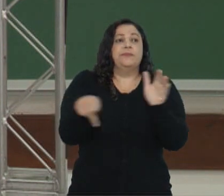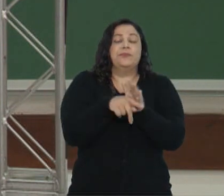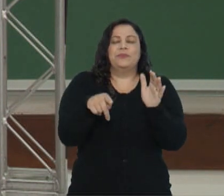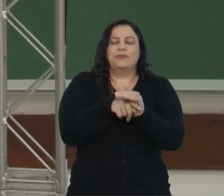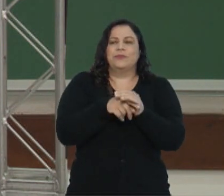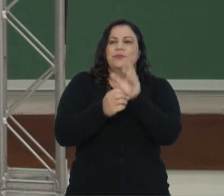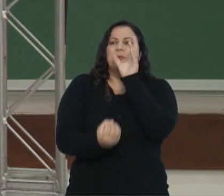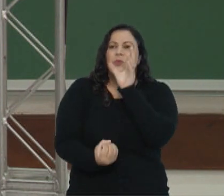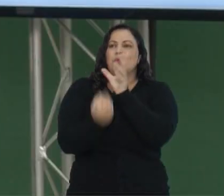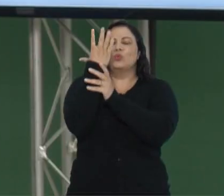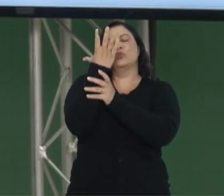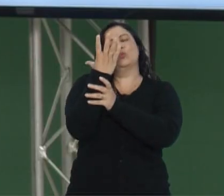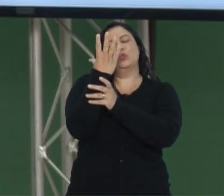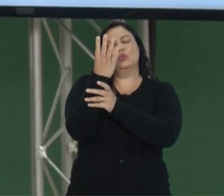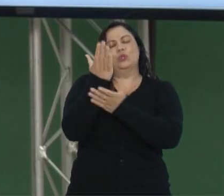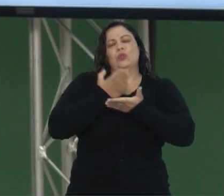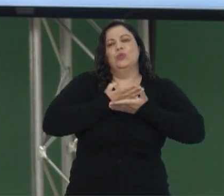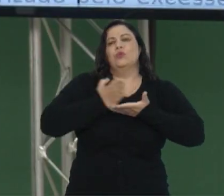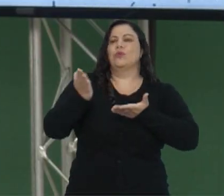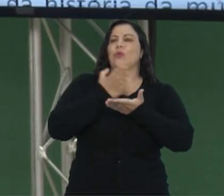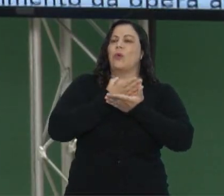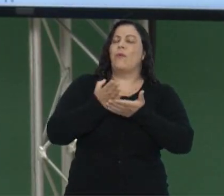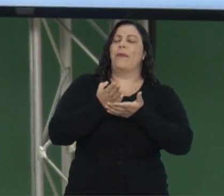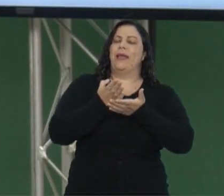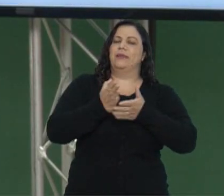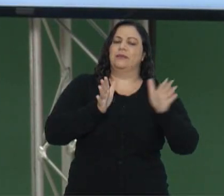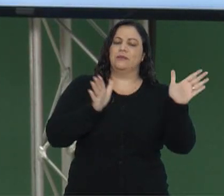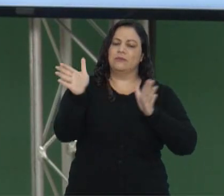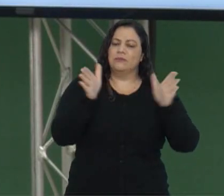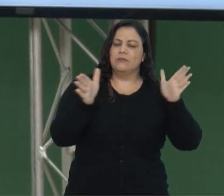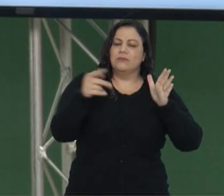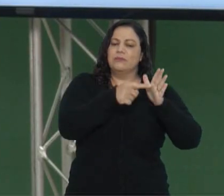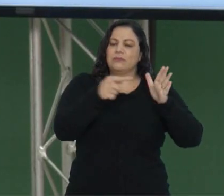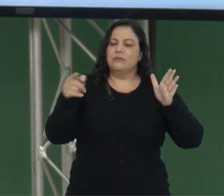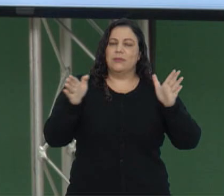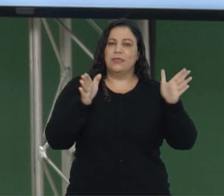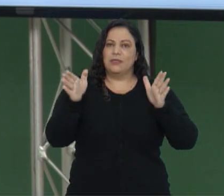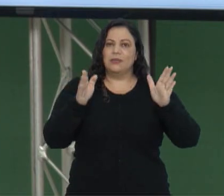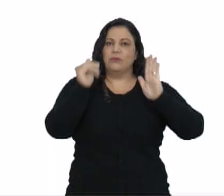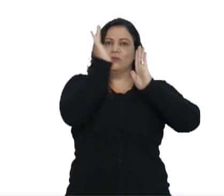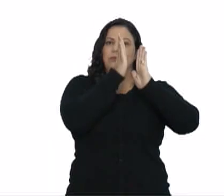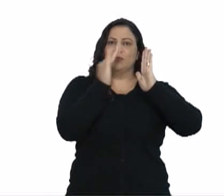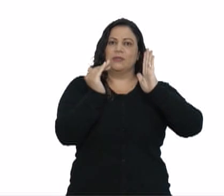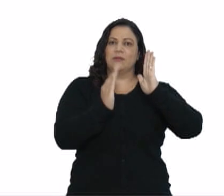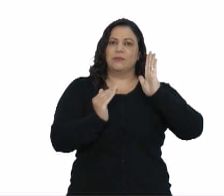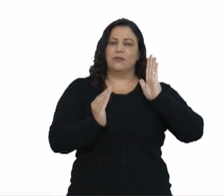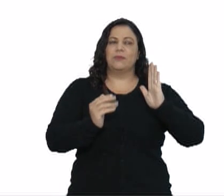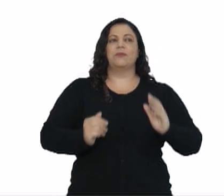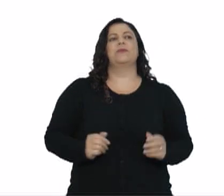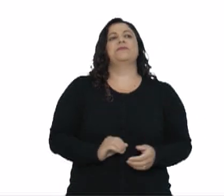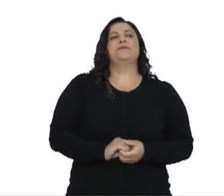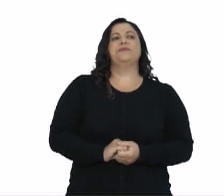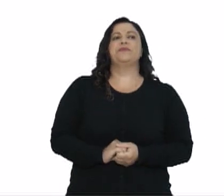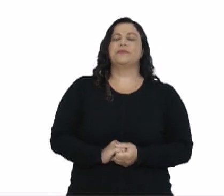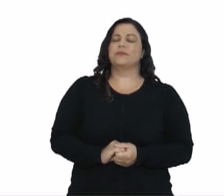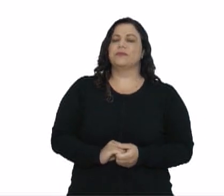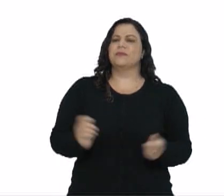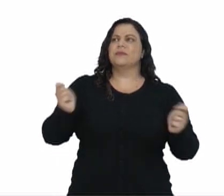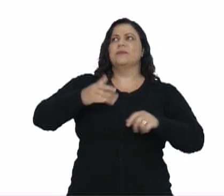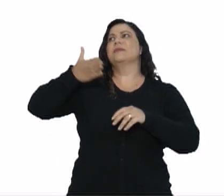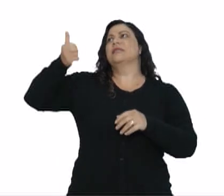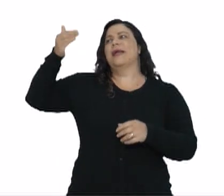da música clássica, né, começa com o período barroco. Tá? Período barroco, antes era